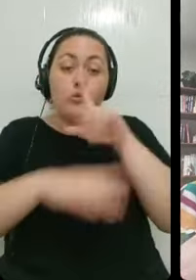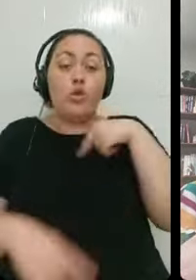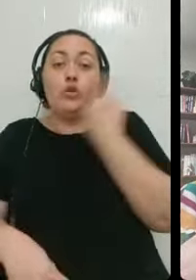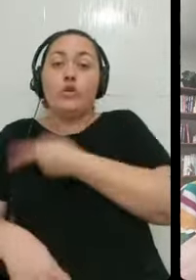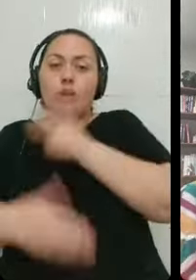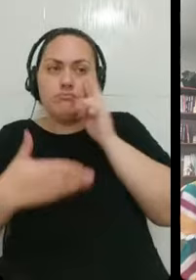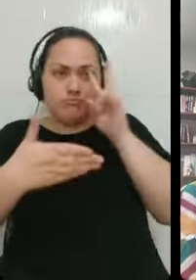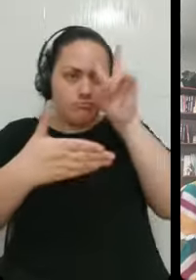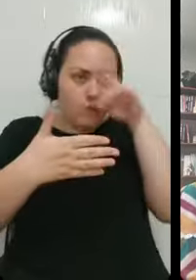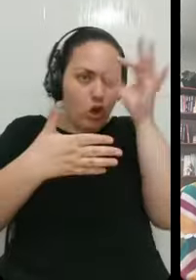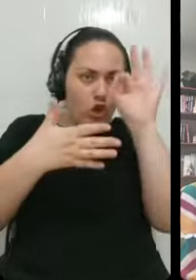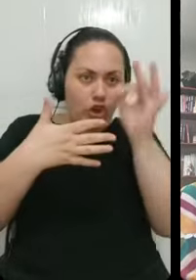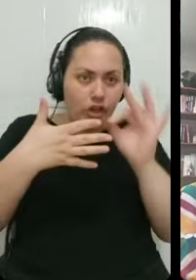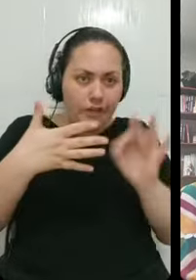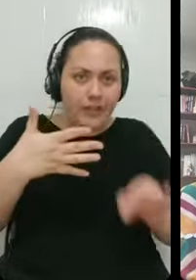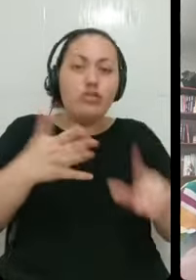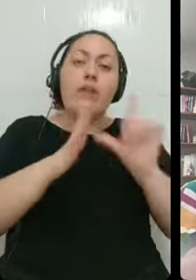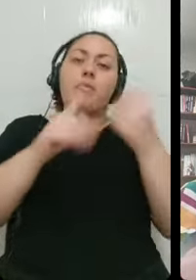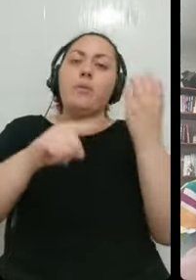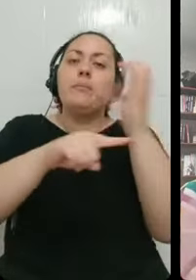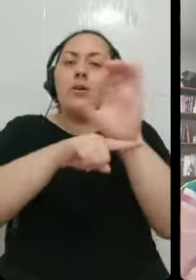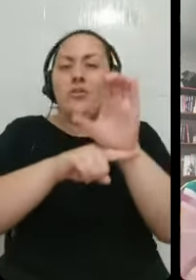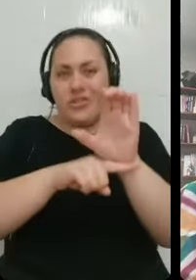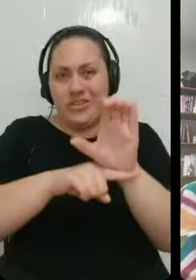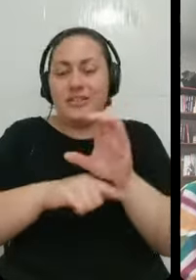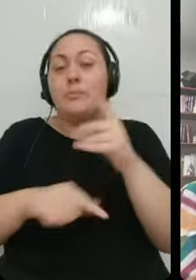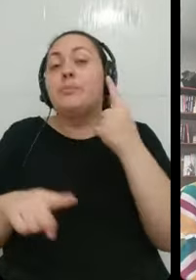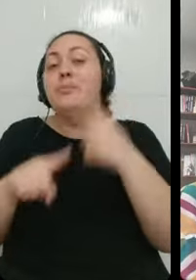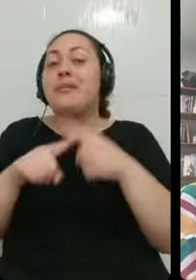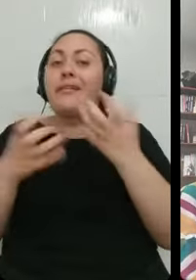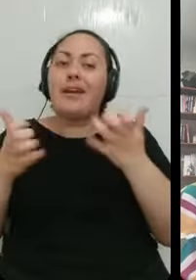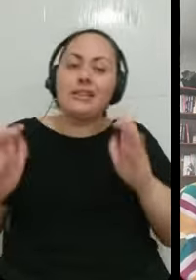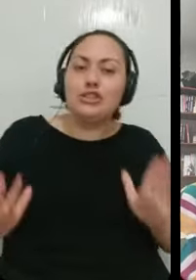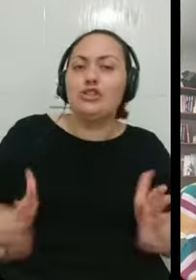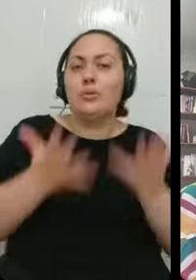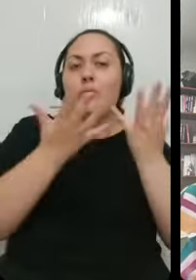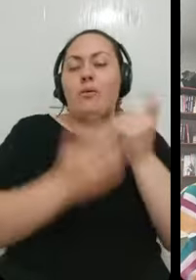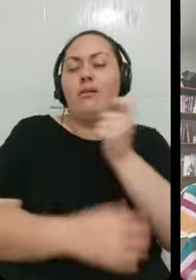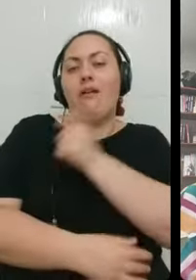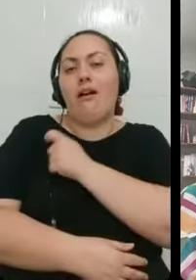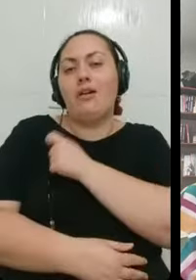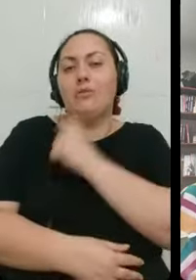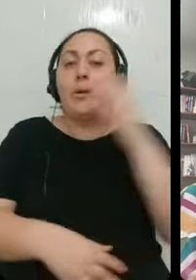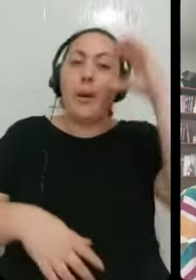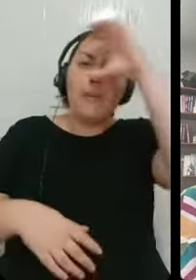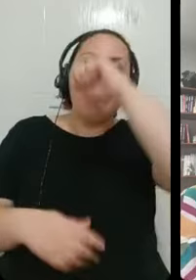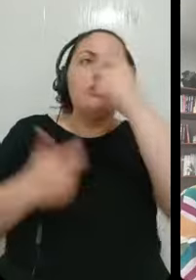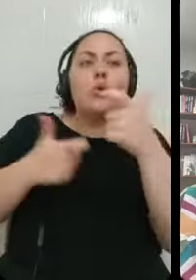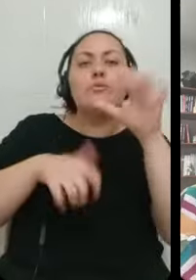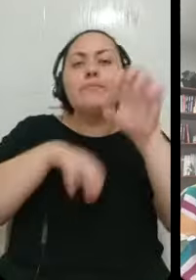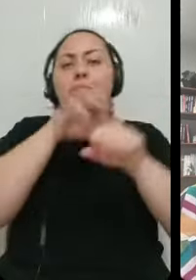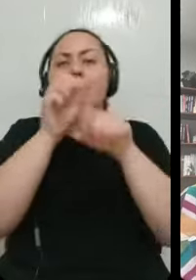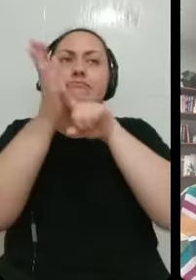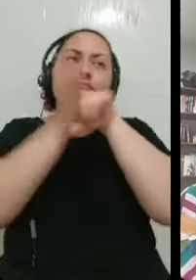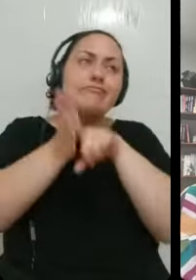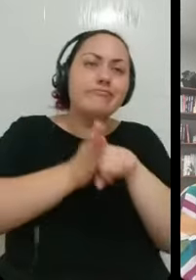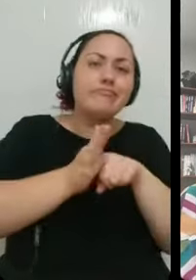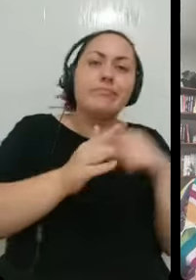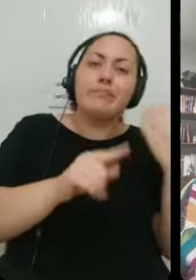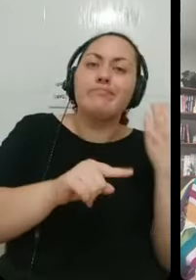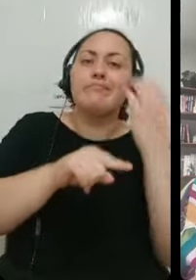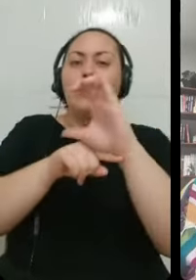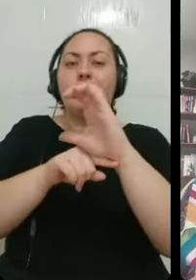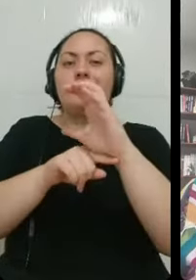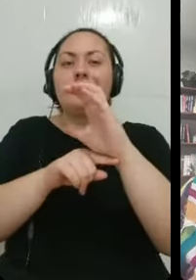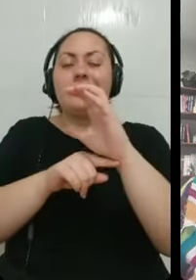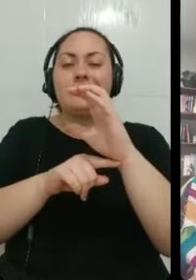orientá-los a buscar em locais, né, e também divulgar esses meios, né, de busca de informação para as pessoas,